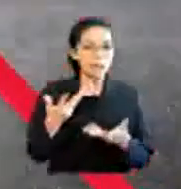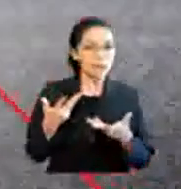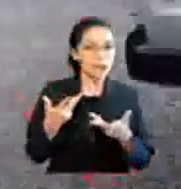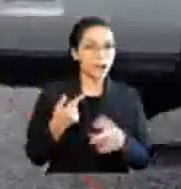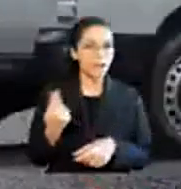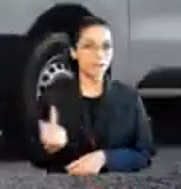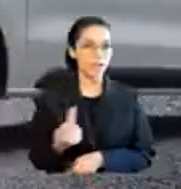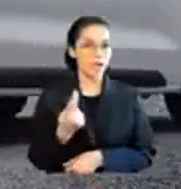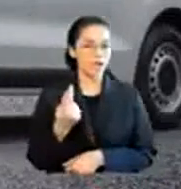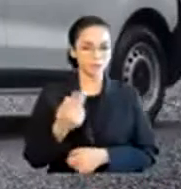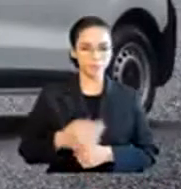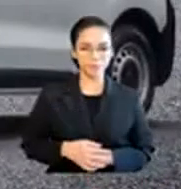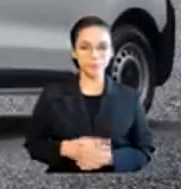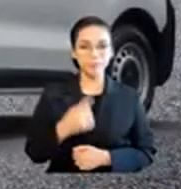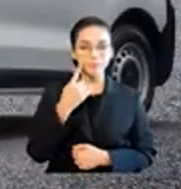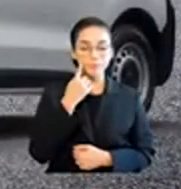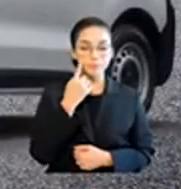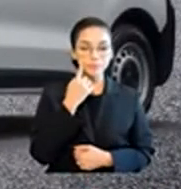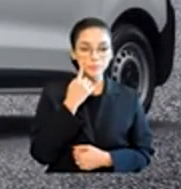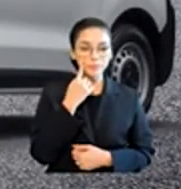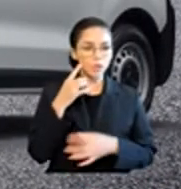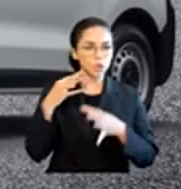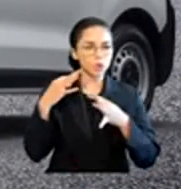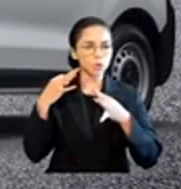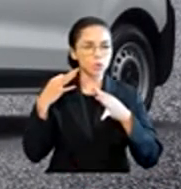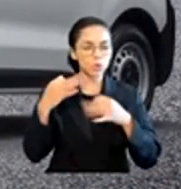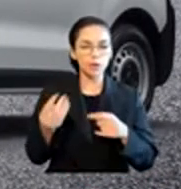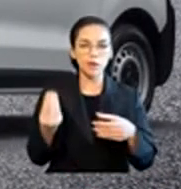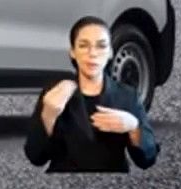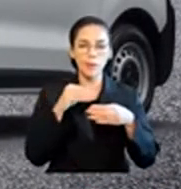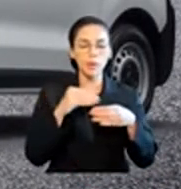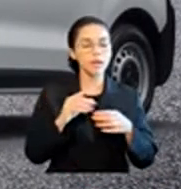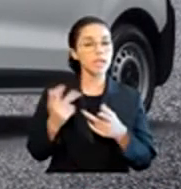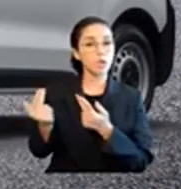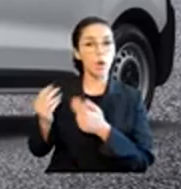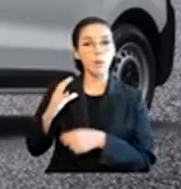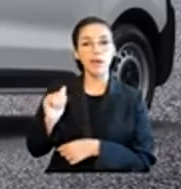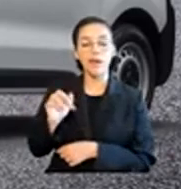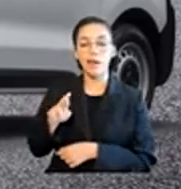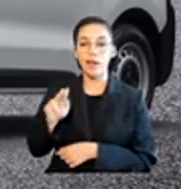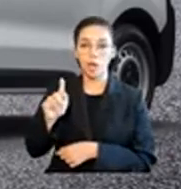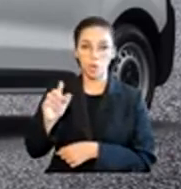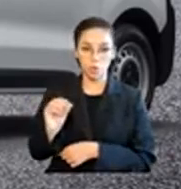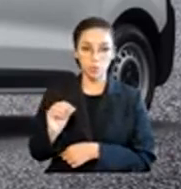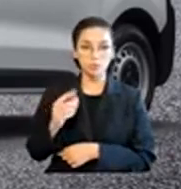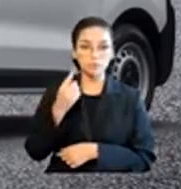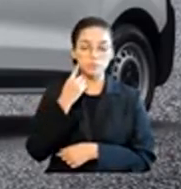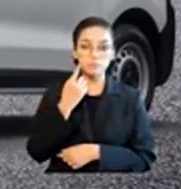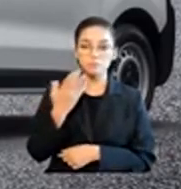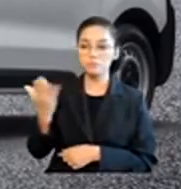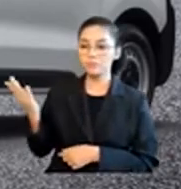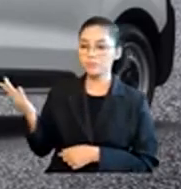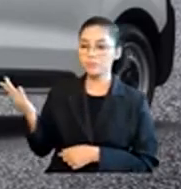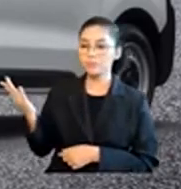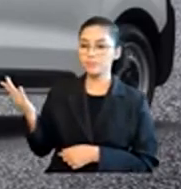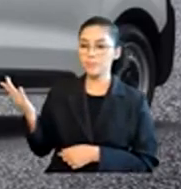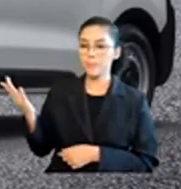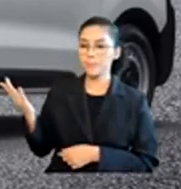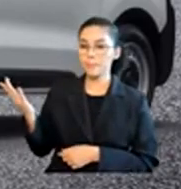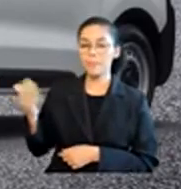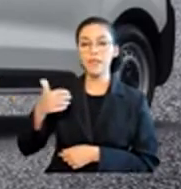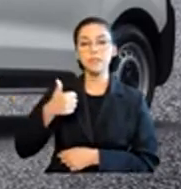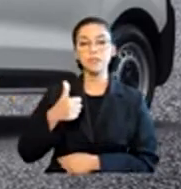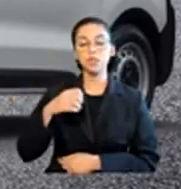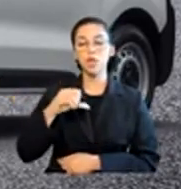Essa versão multi, com todos os itens da versão cargo, chega ao mercado pelo valor de